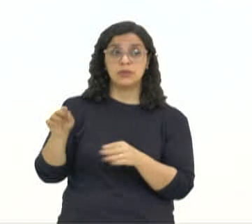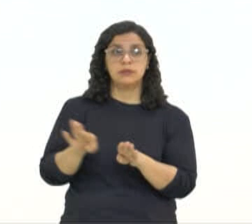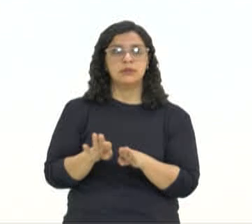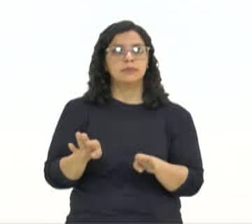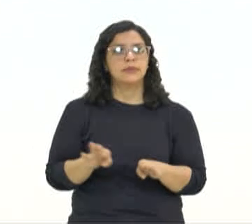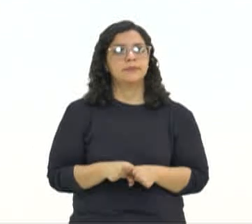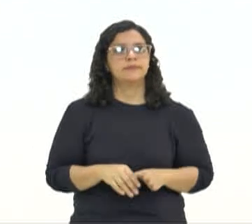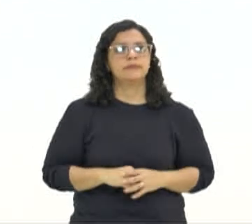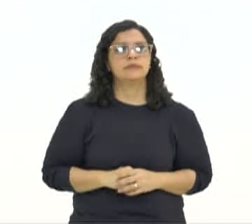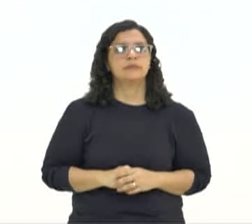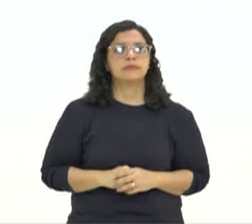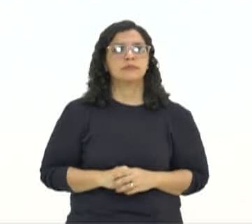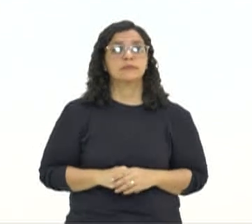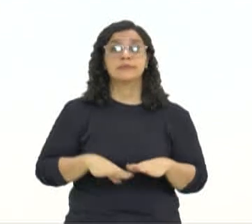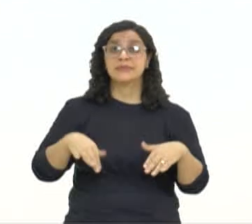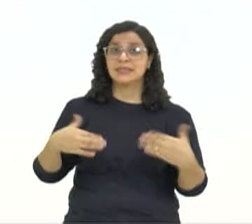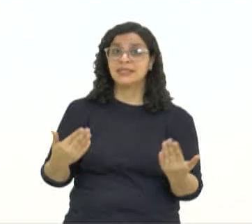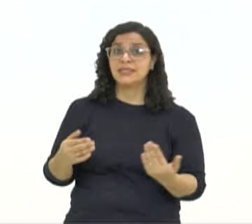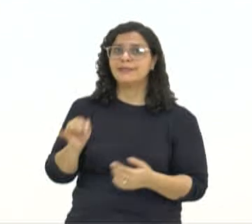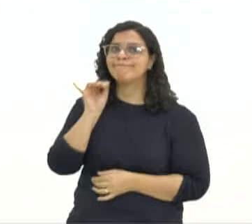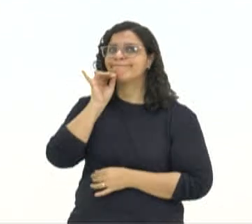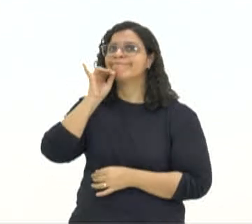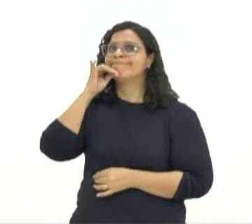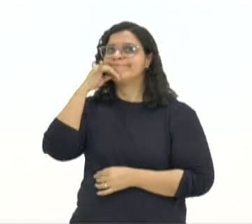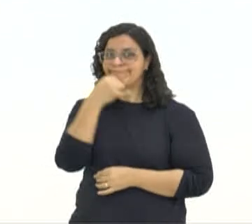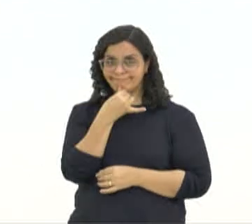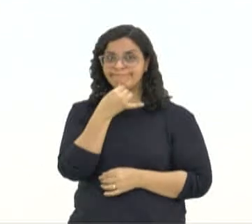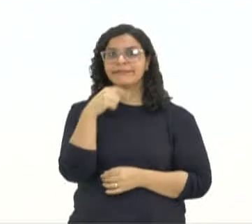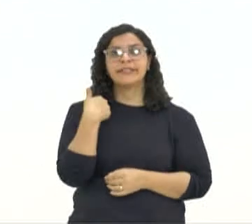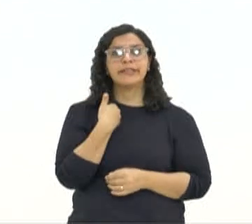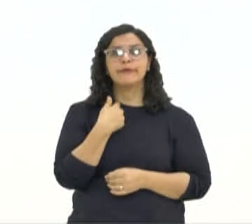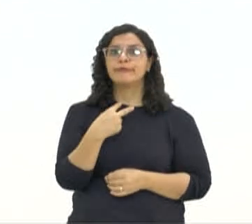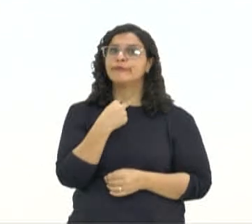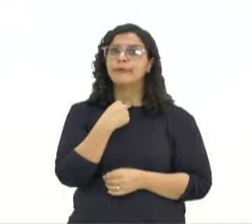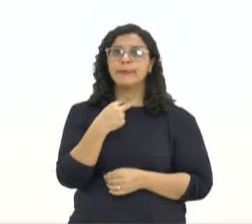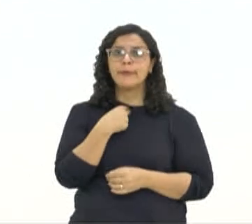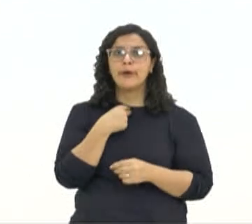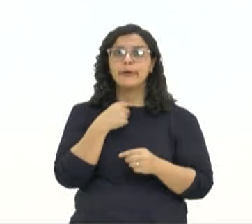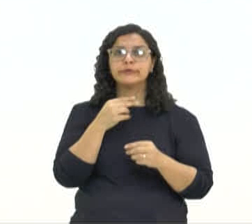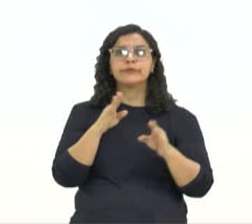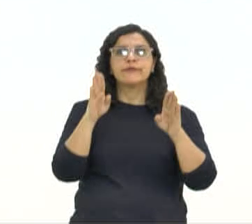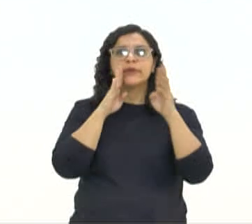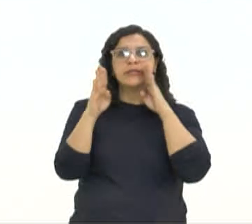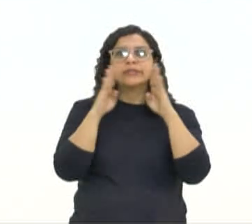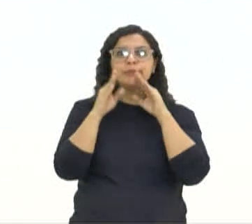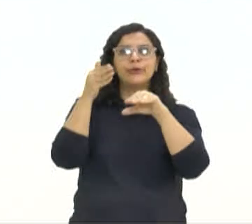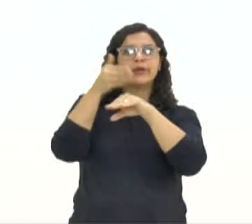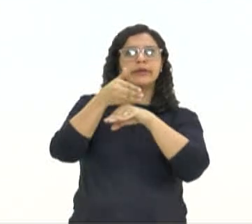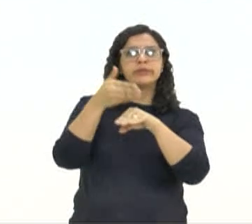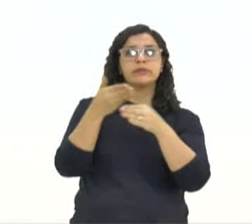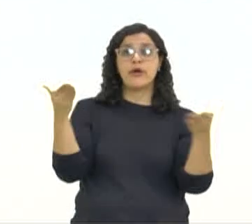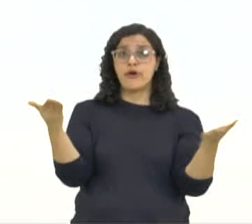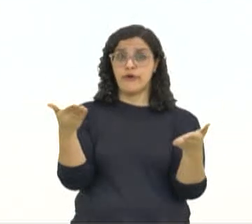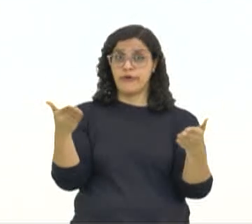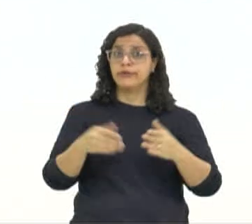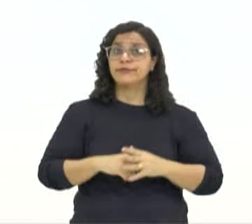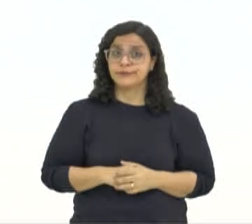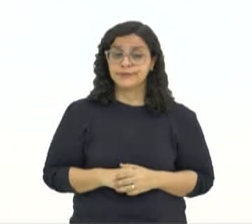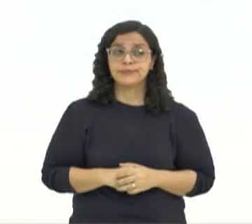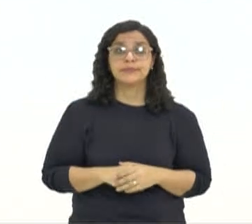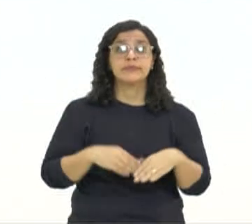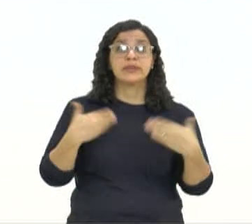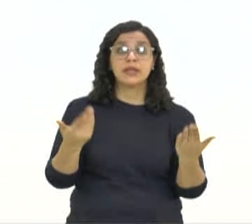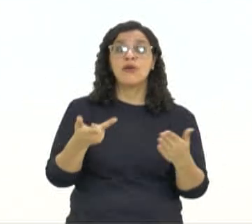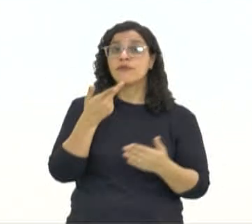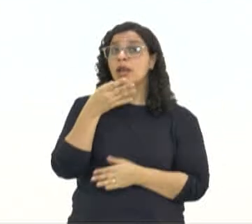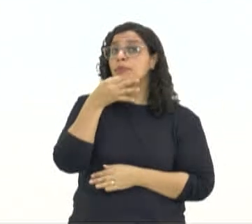acceder do Facebook hoje. Então, é uma lástima, uma tristeza, que pena que você não possa acessar o seu Facebook hoje. Então,